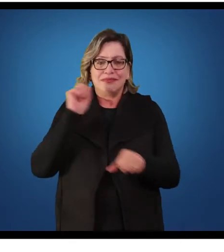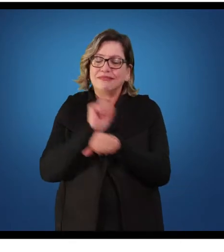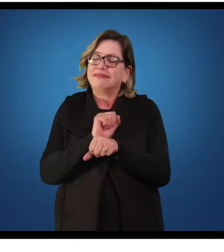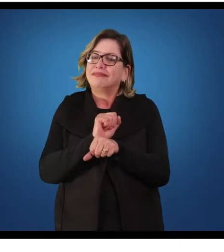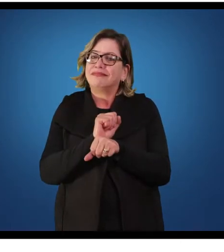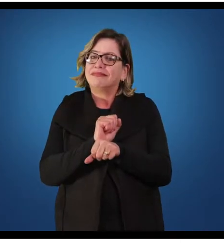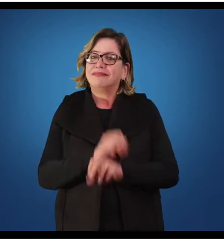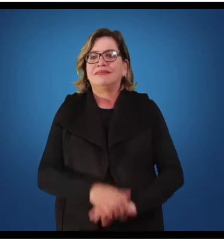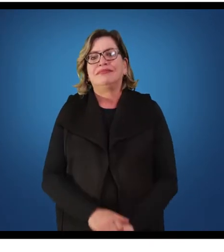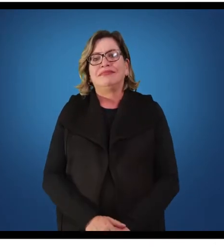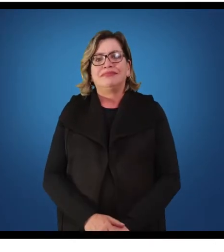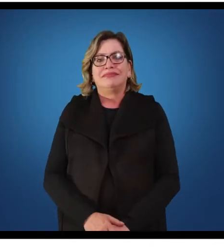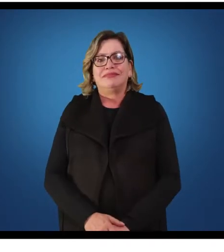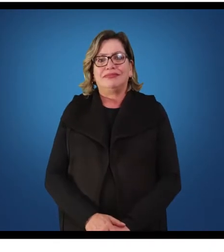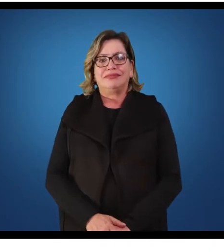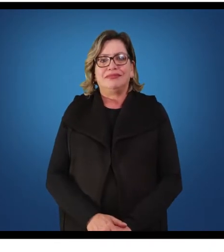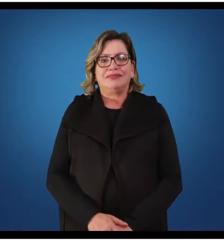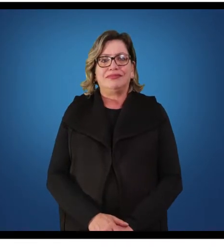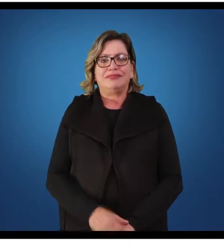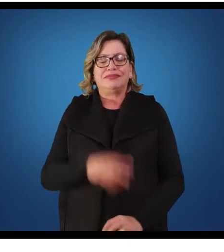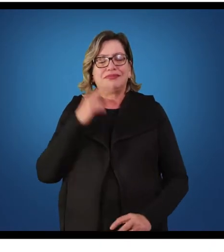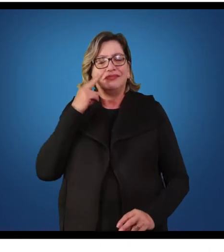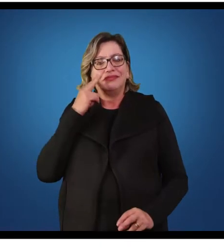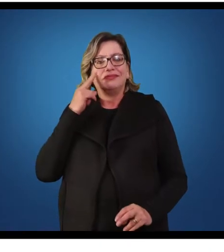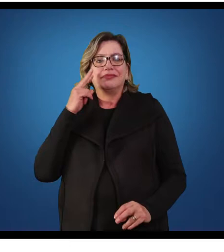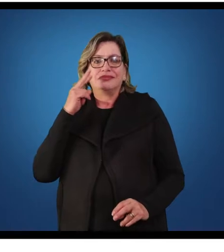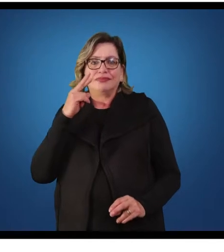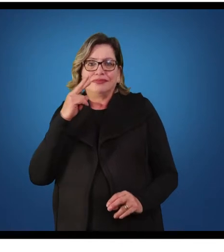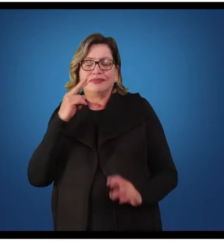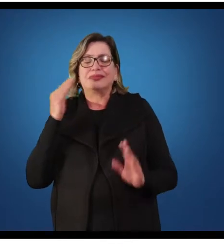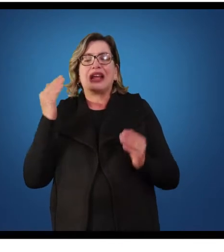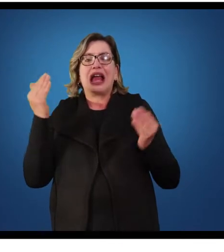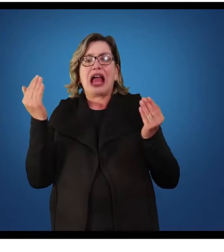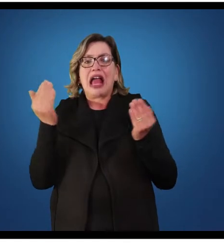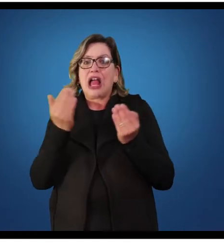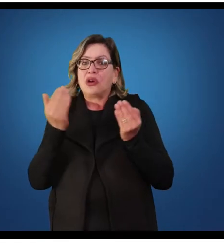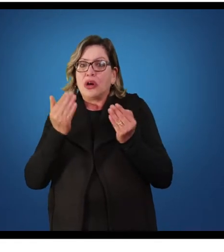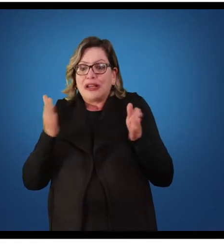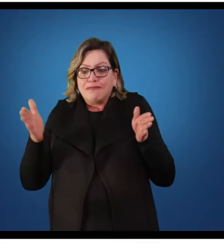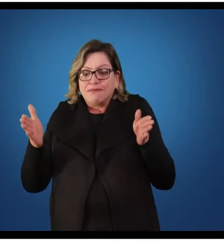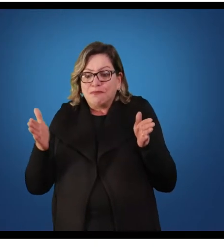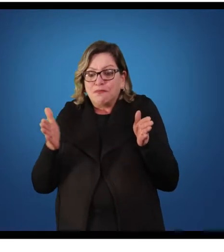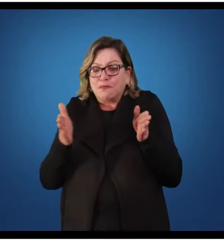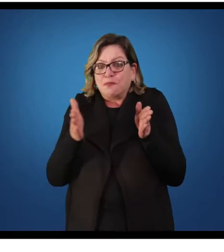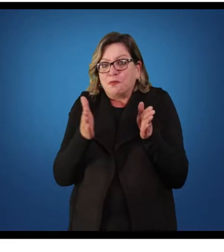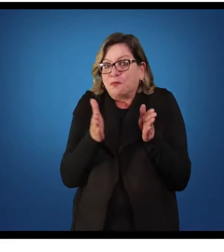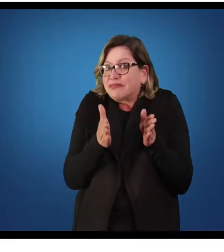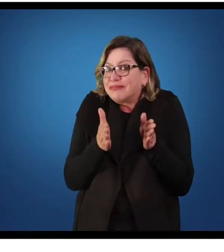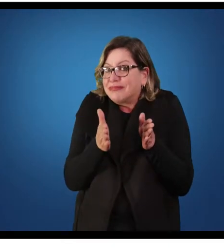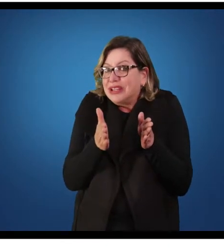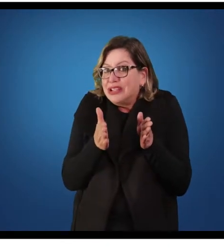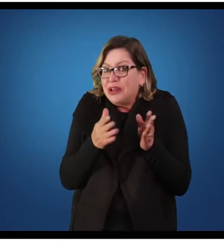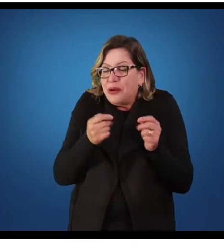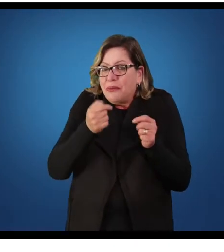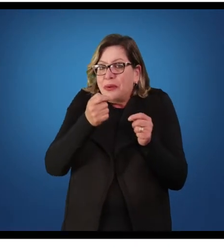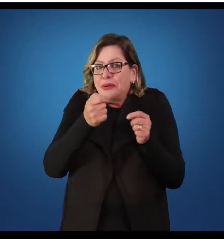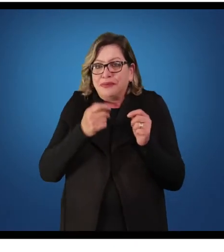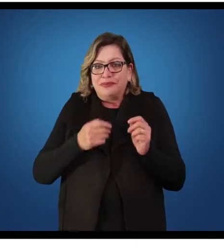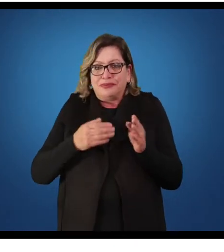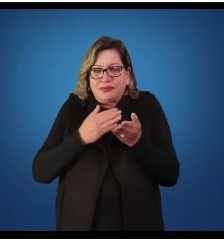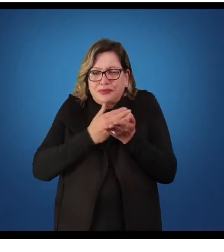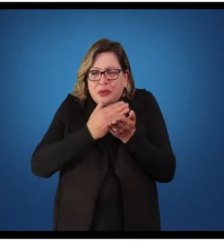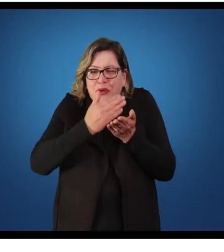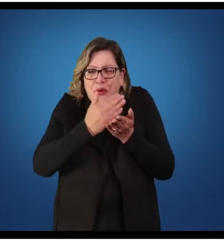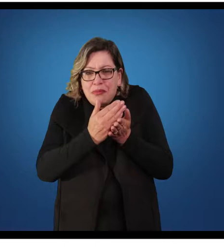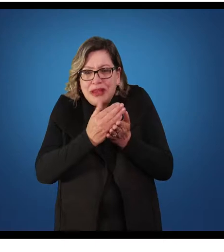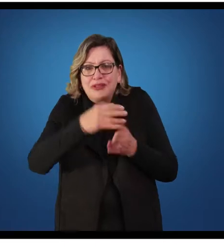Parou! Vai, isso! Agora diminuímos o espaço só aqui na entrada da